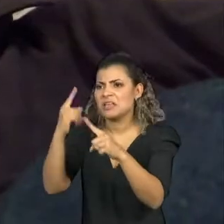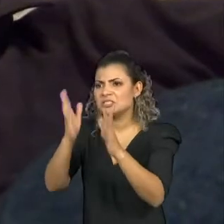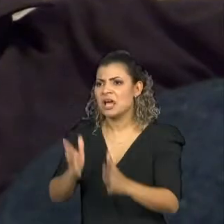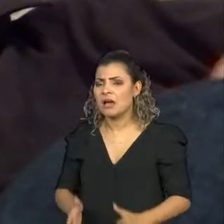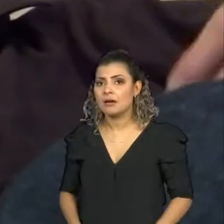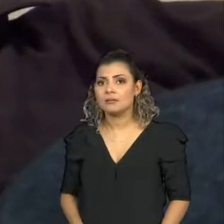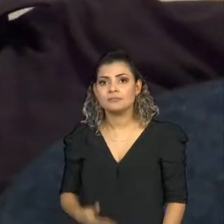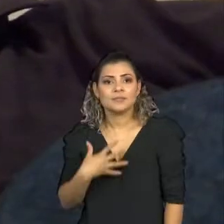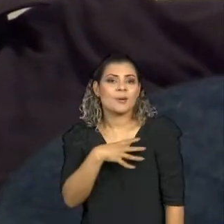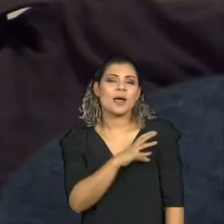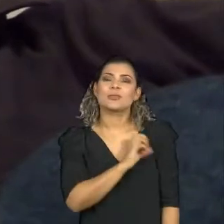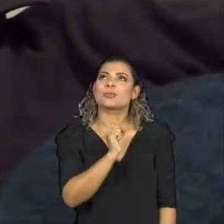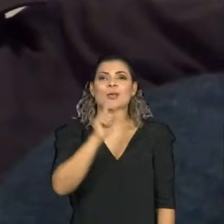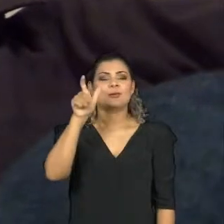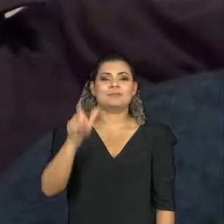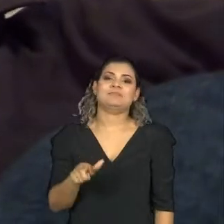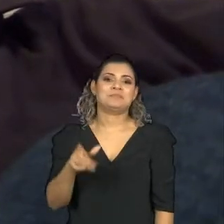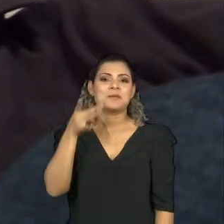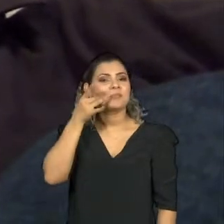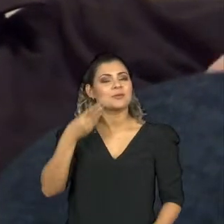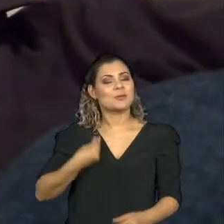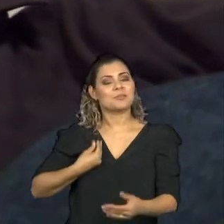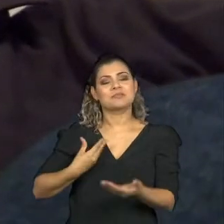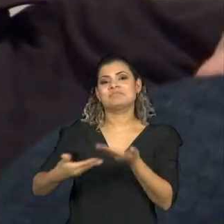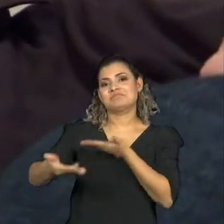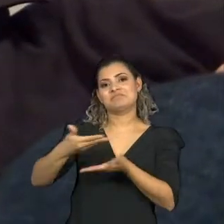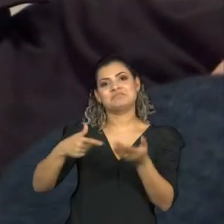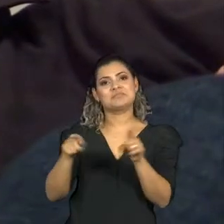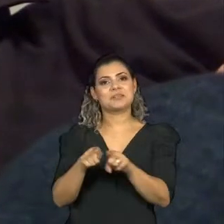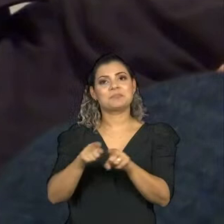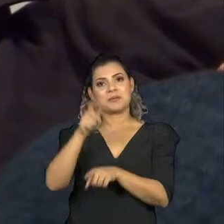Eu gosto muito dela, até pessoalmente também. É uma pessoa que...